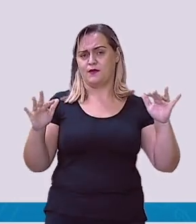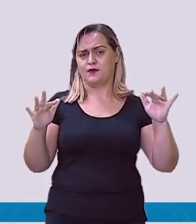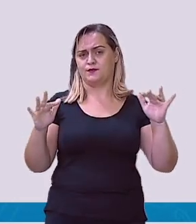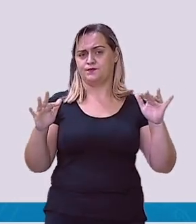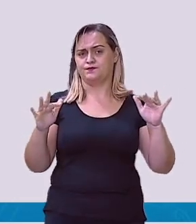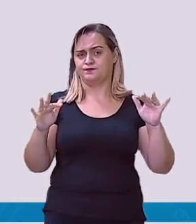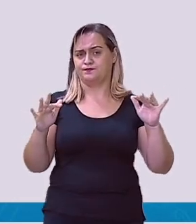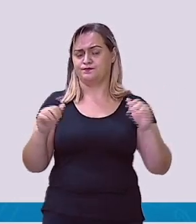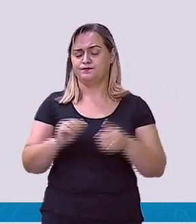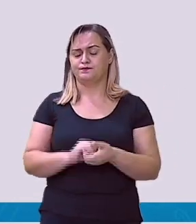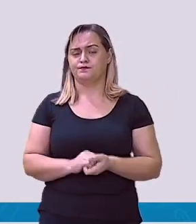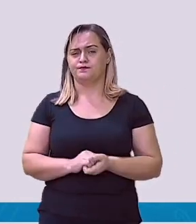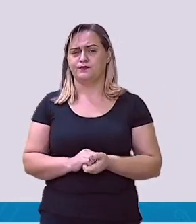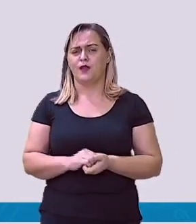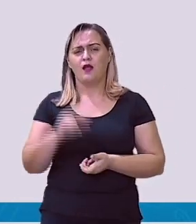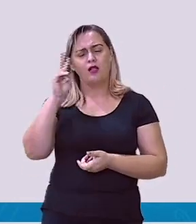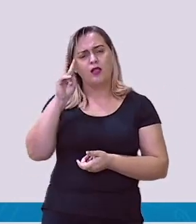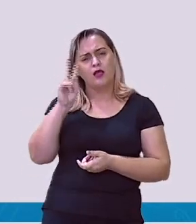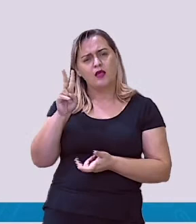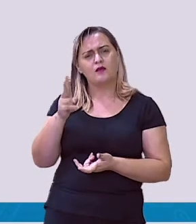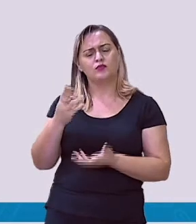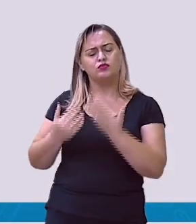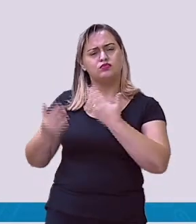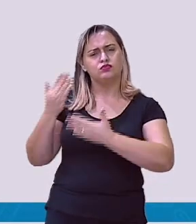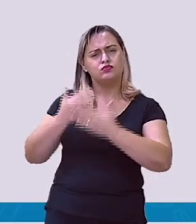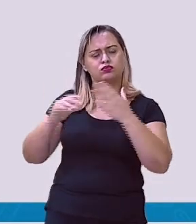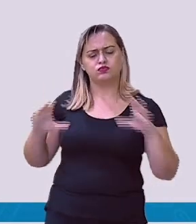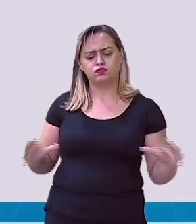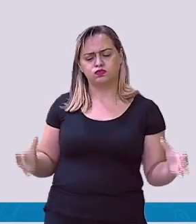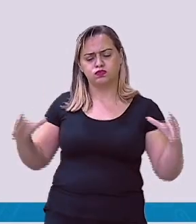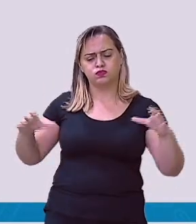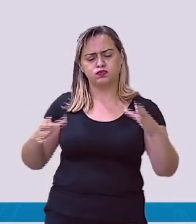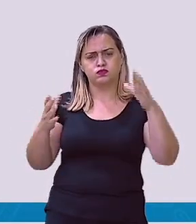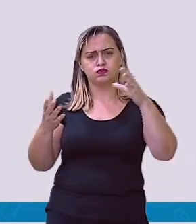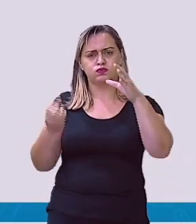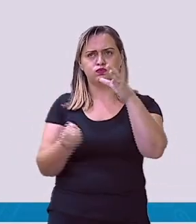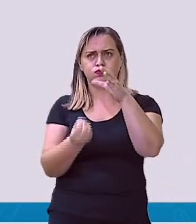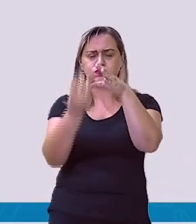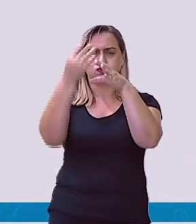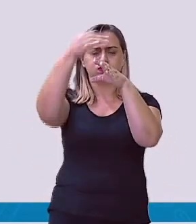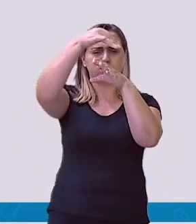vulcões? Eles fazem surgir novas ilhas.